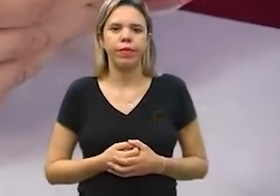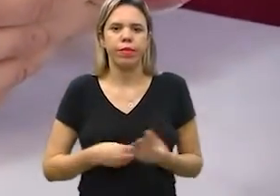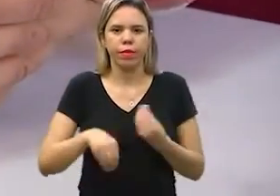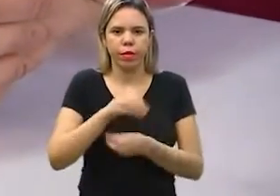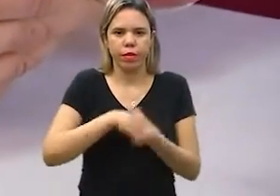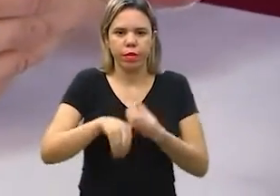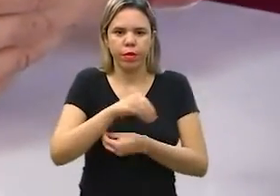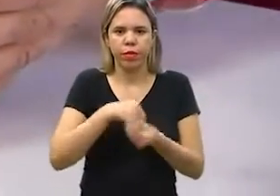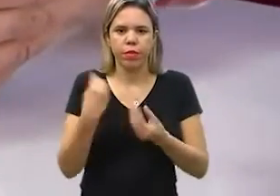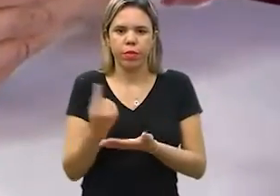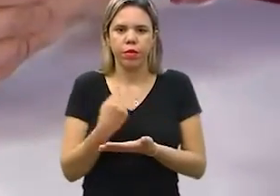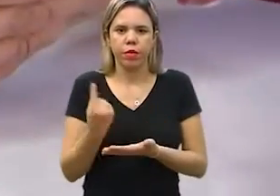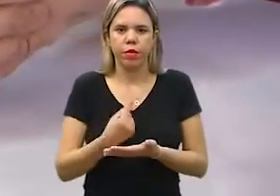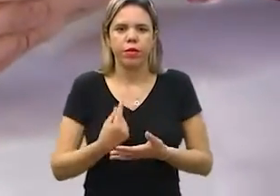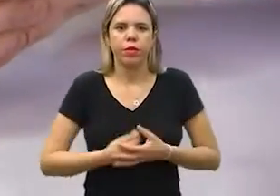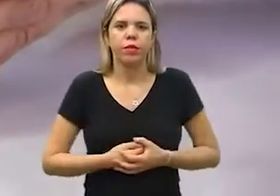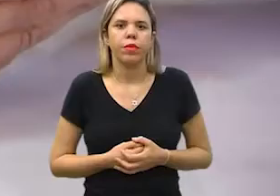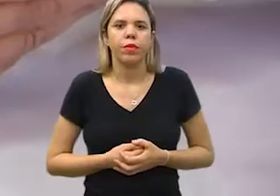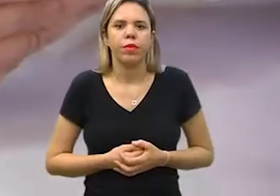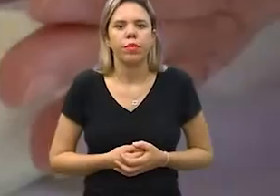e misture com fouet.